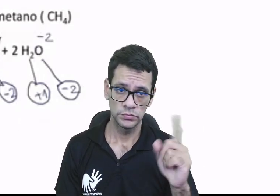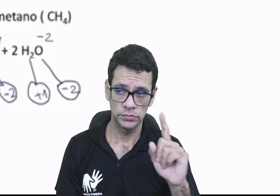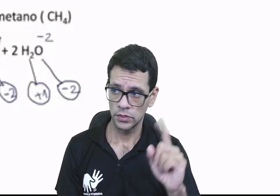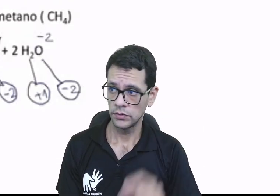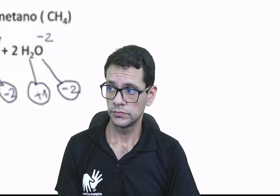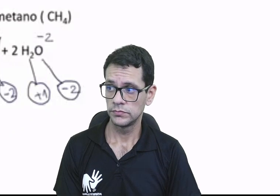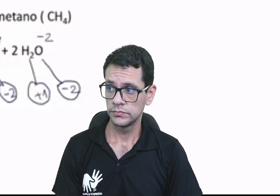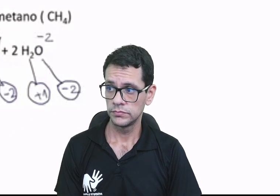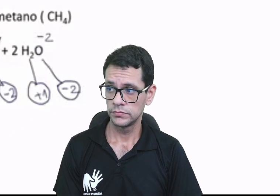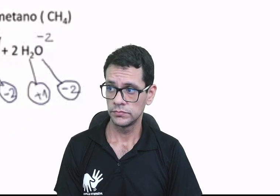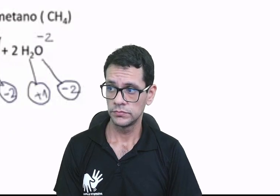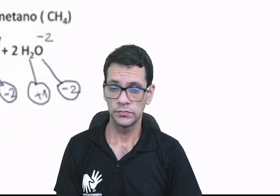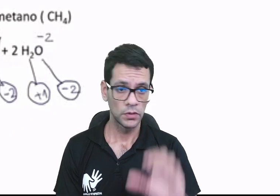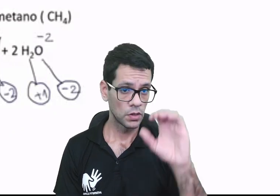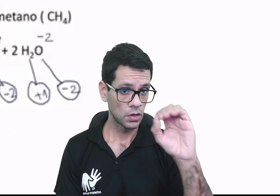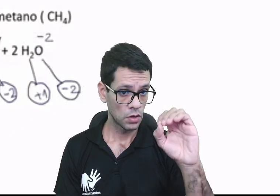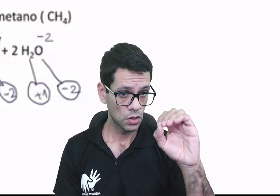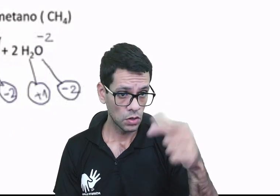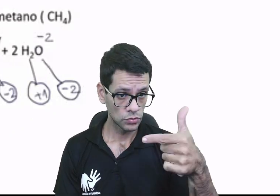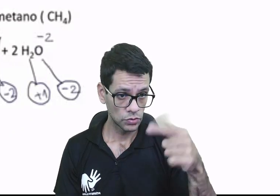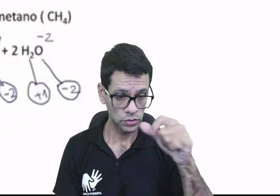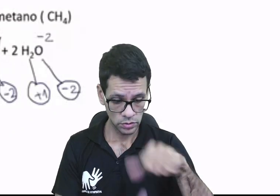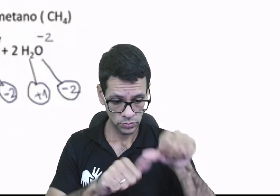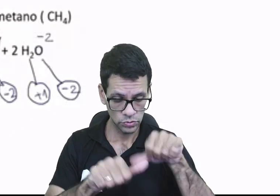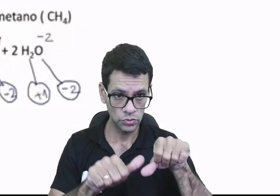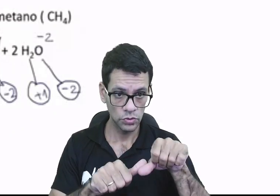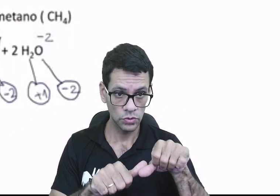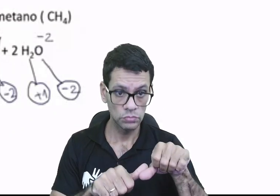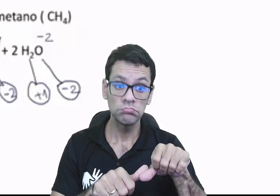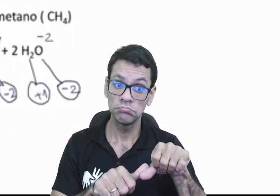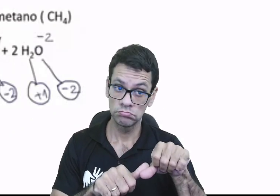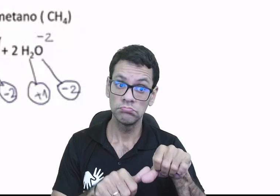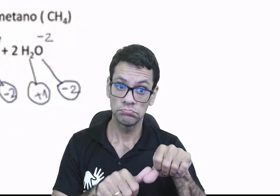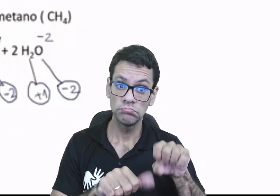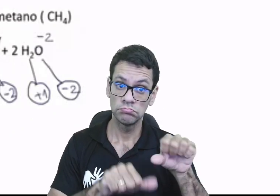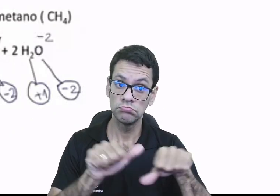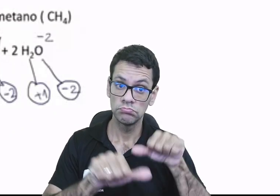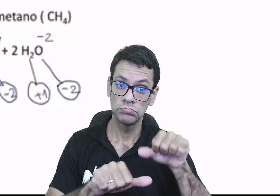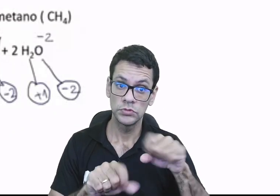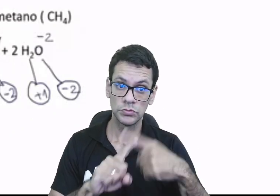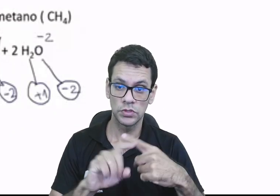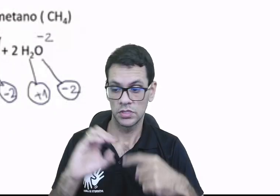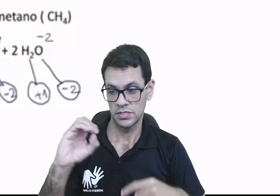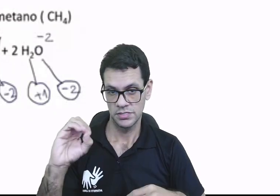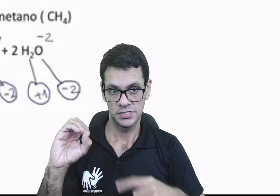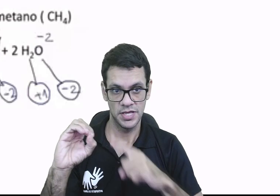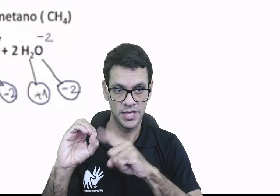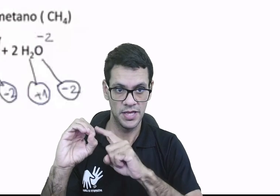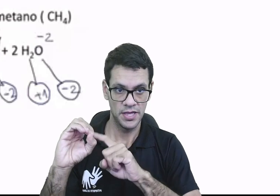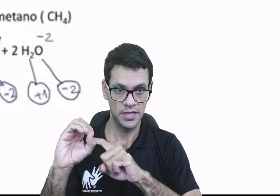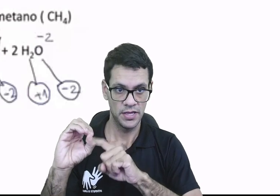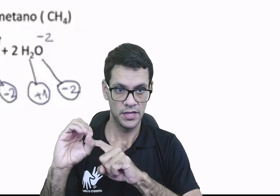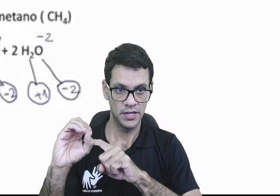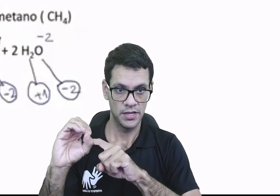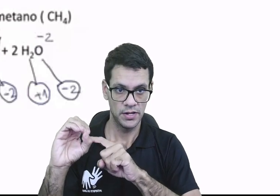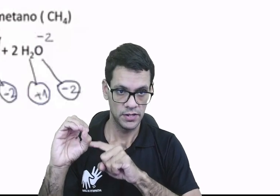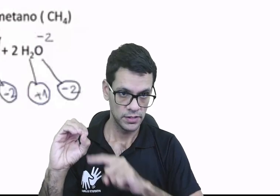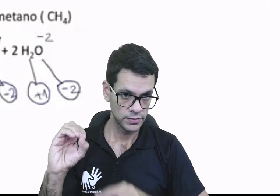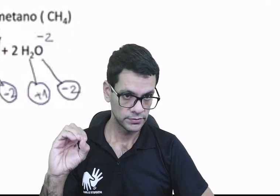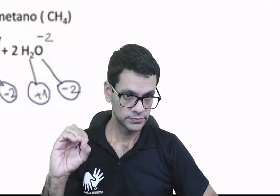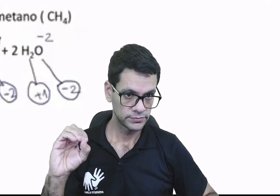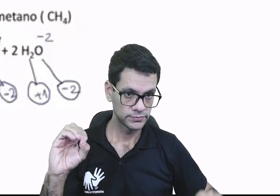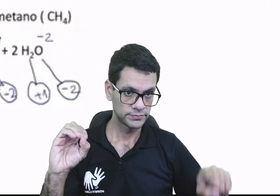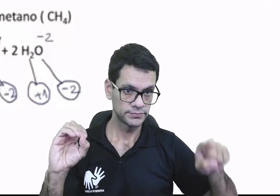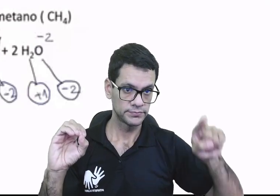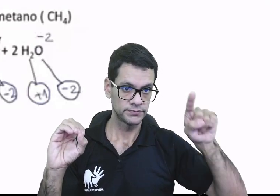Não. Oxigênio alterou? Ah, o oxigênio parece que alterou. Ele era 0 aqui, ó. Ele era